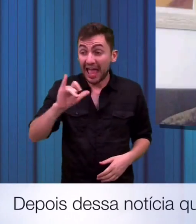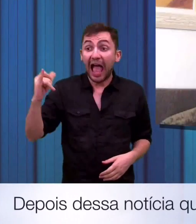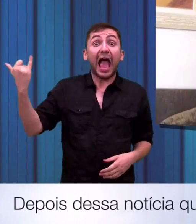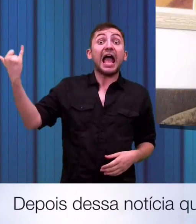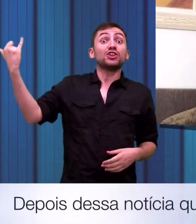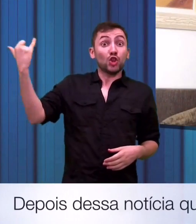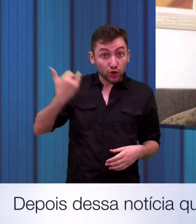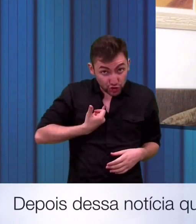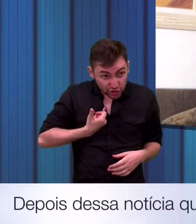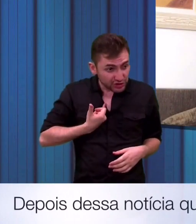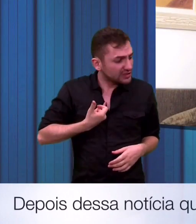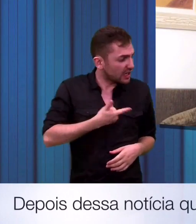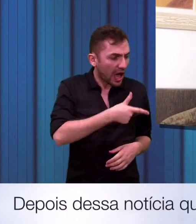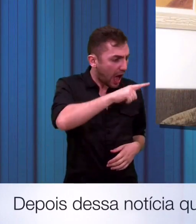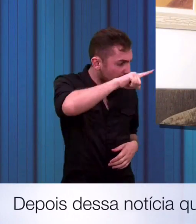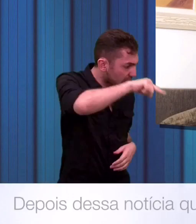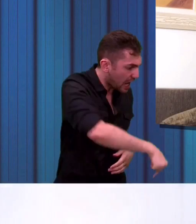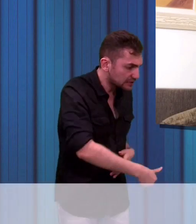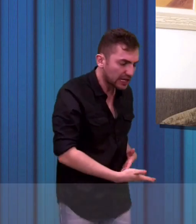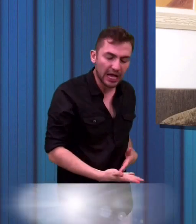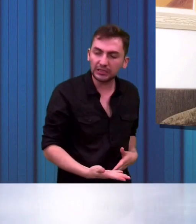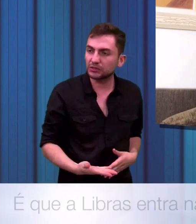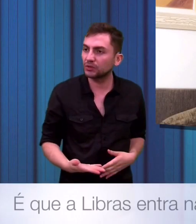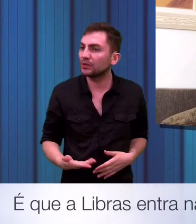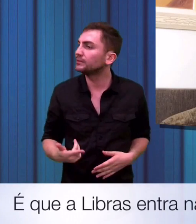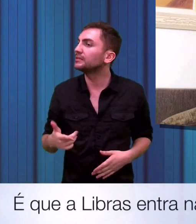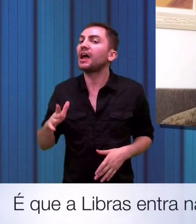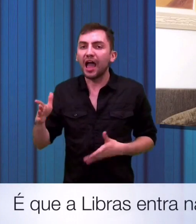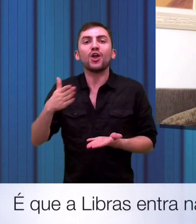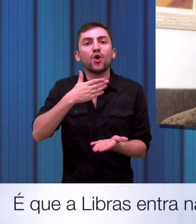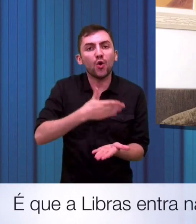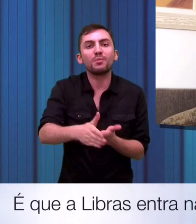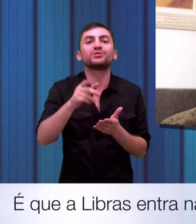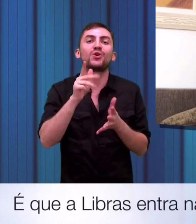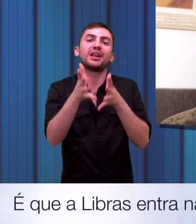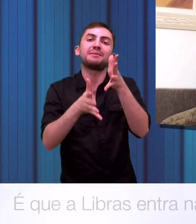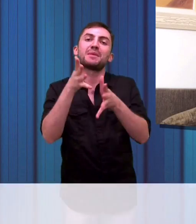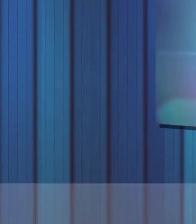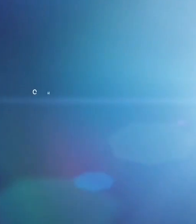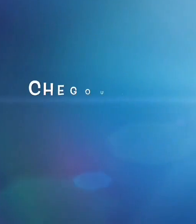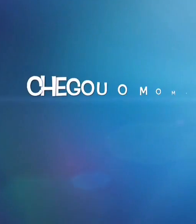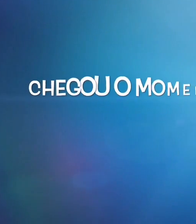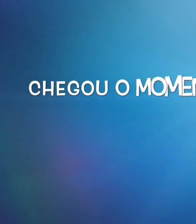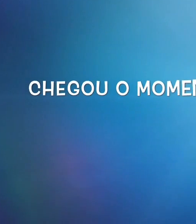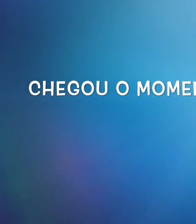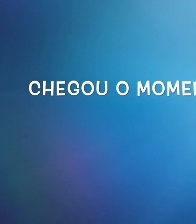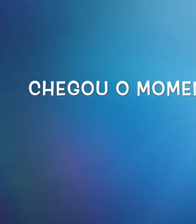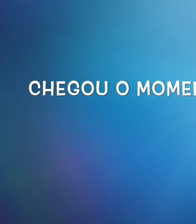Depois dessa notícia de que o Guilherme era atrasado, é que a Libras entra na nossa vida.